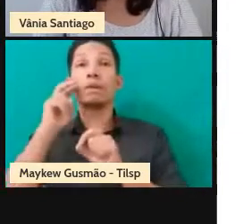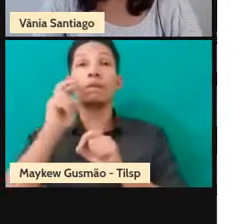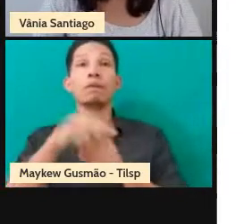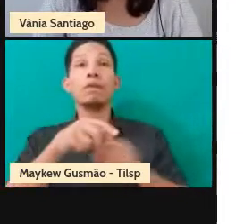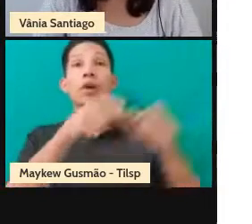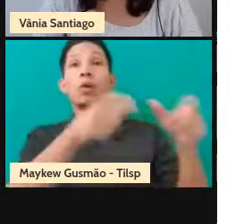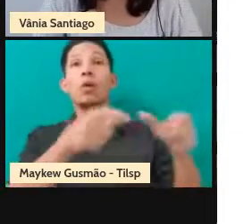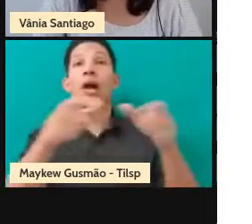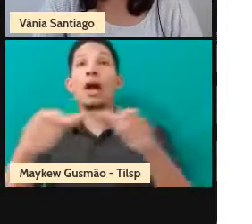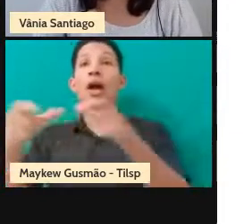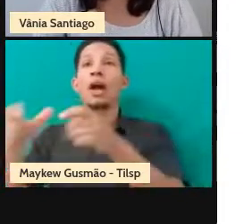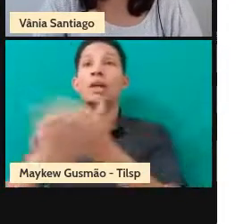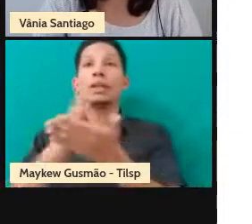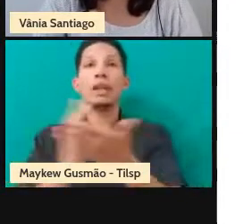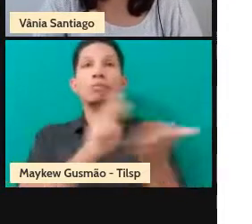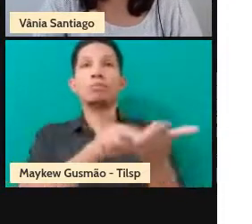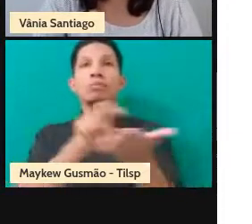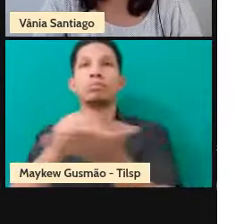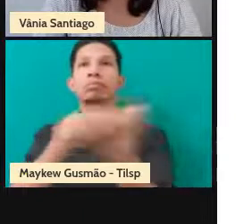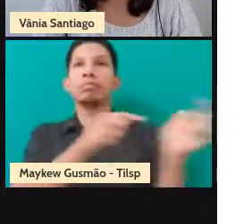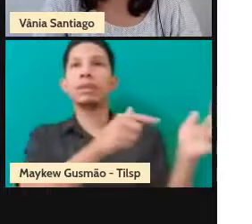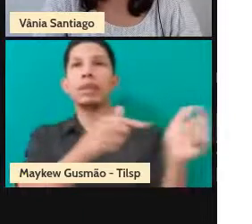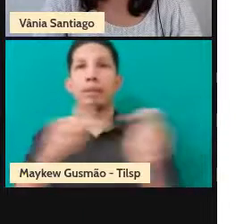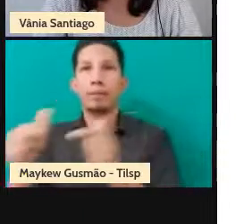do TIUS. Pode passar, por favor.